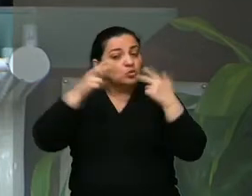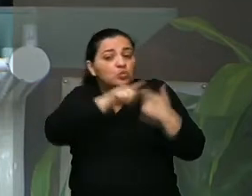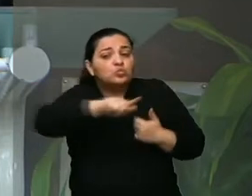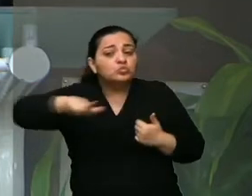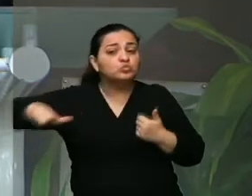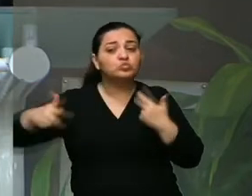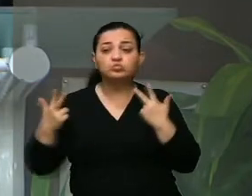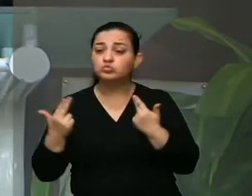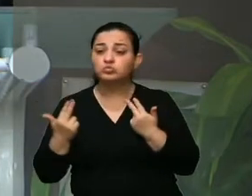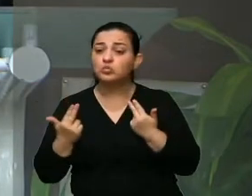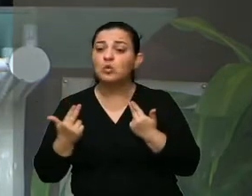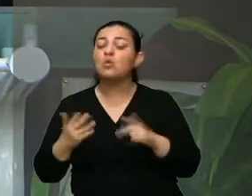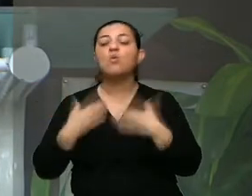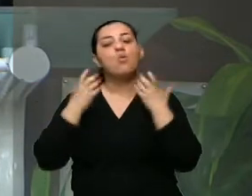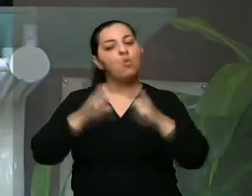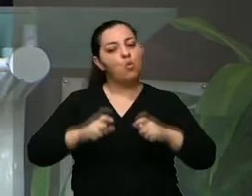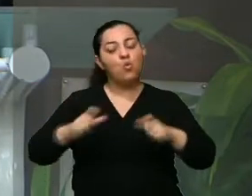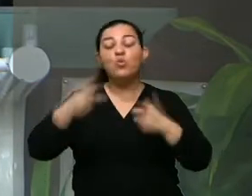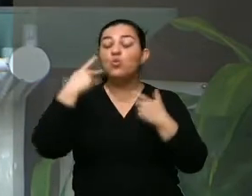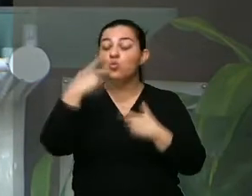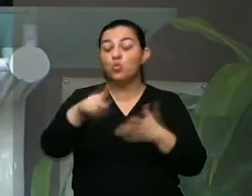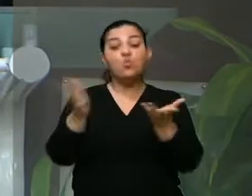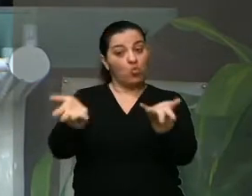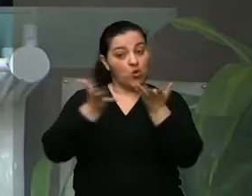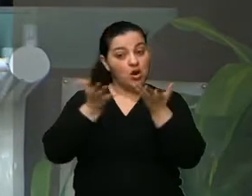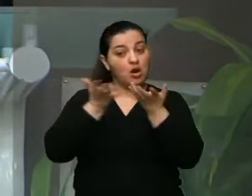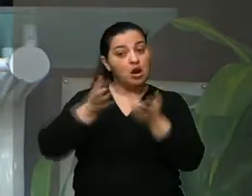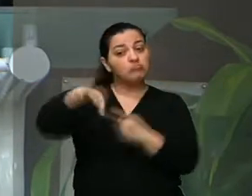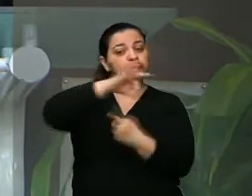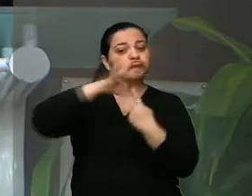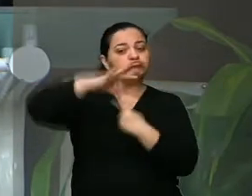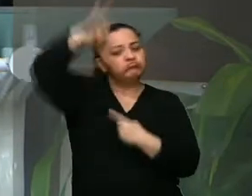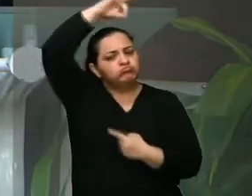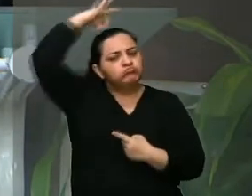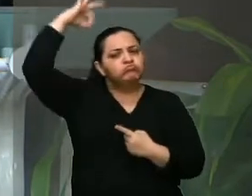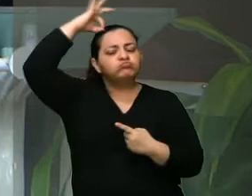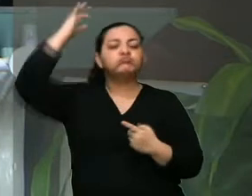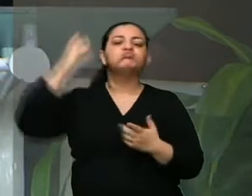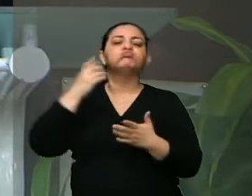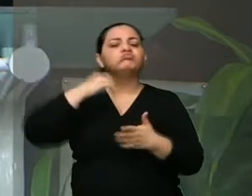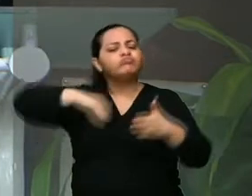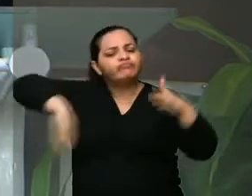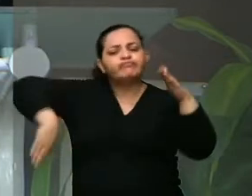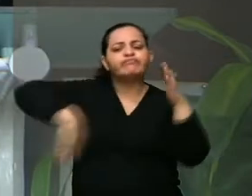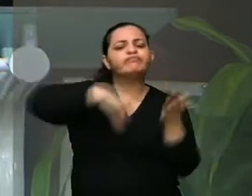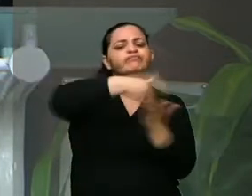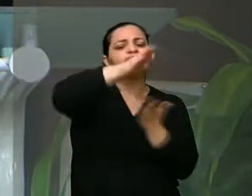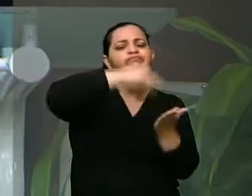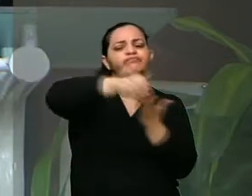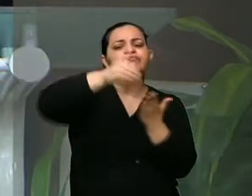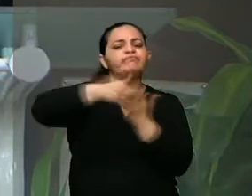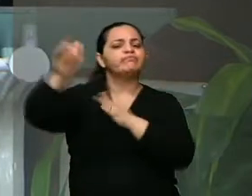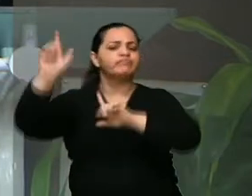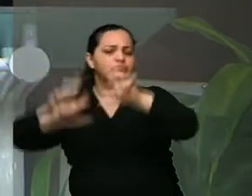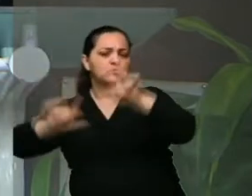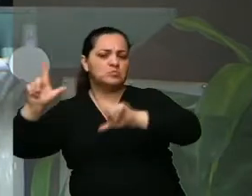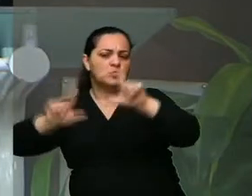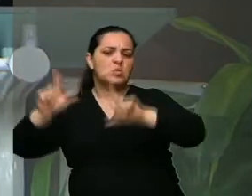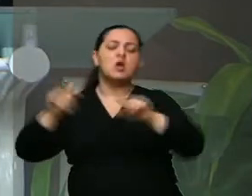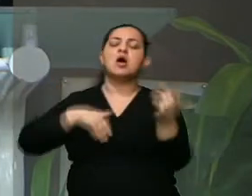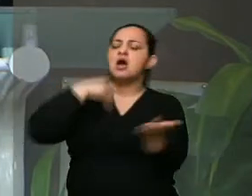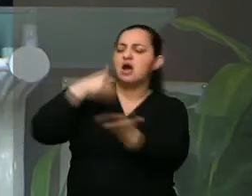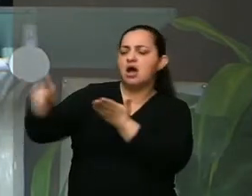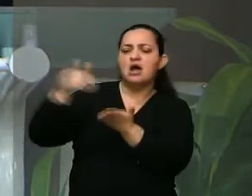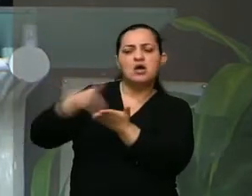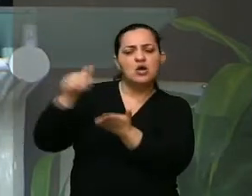a onde disse você quer o espírito santo deu um pontapé na televisão deu um